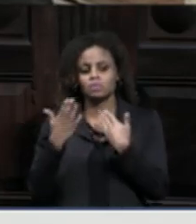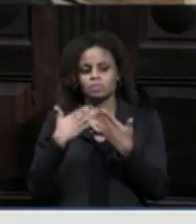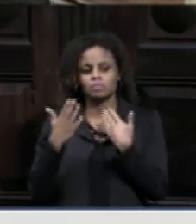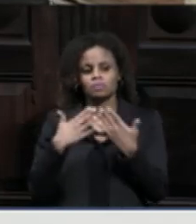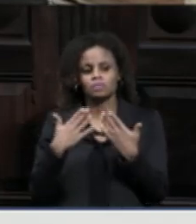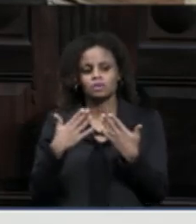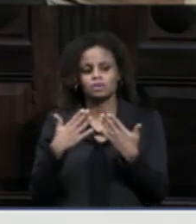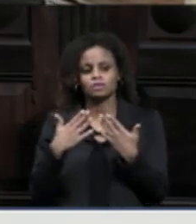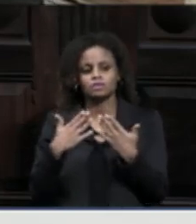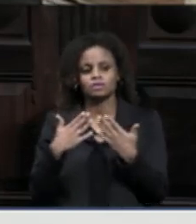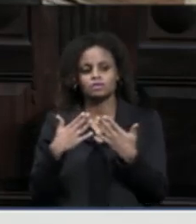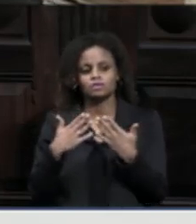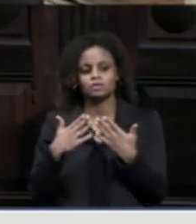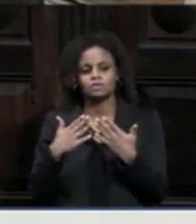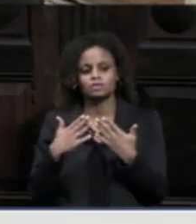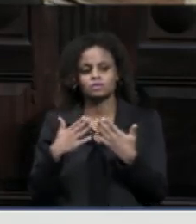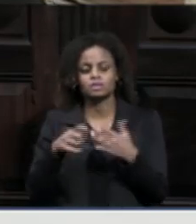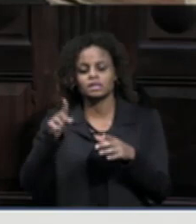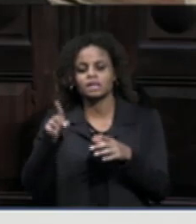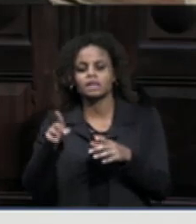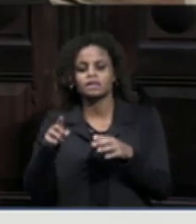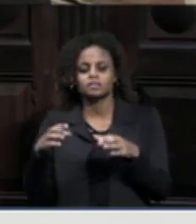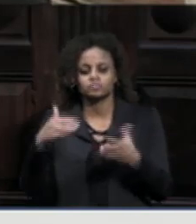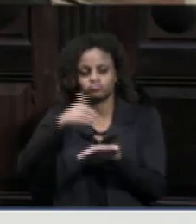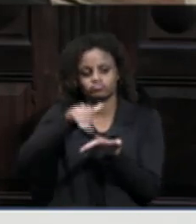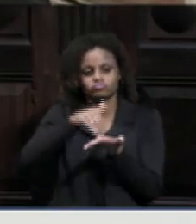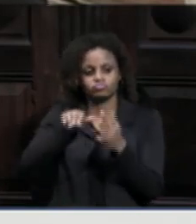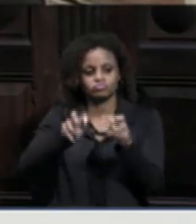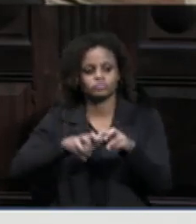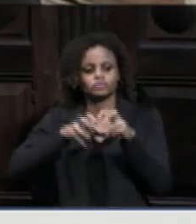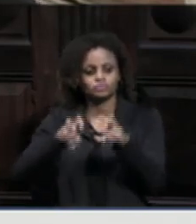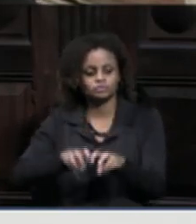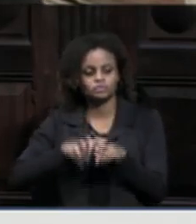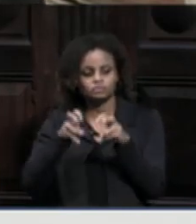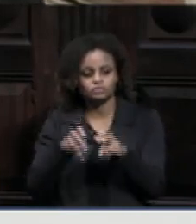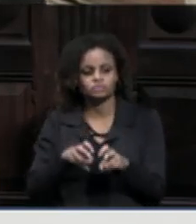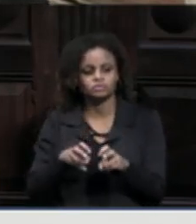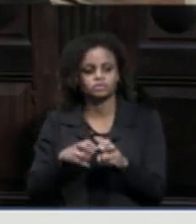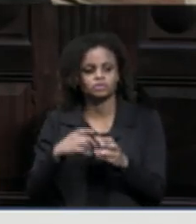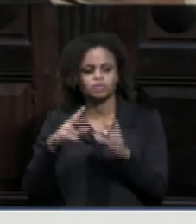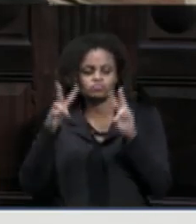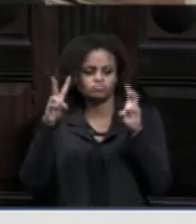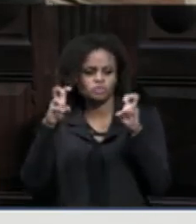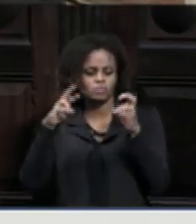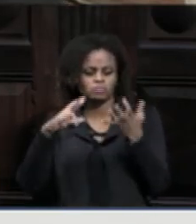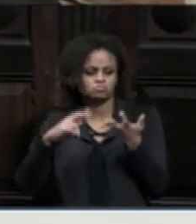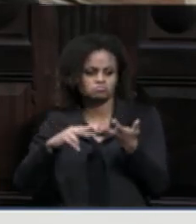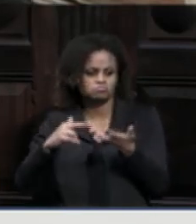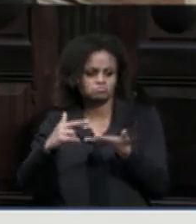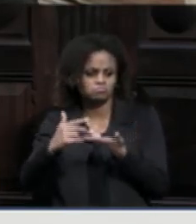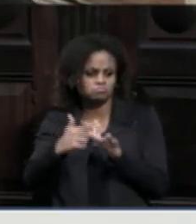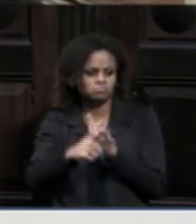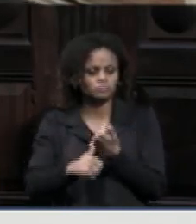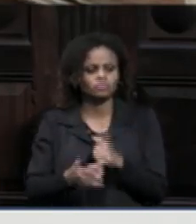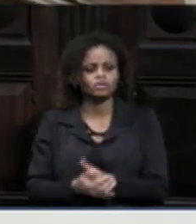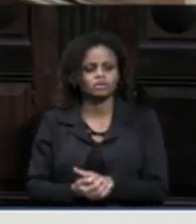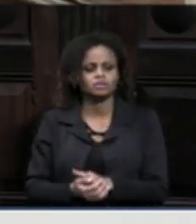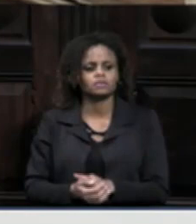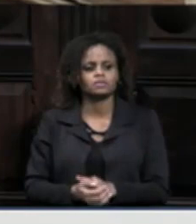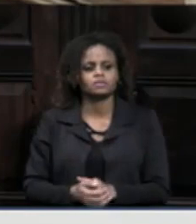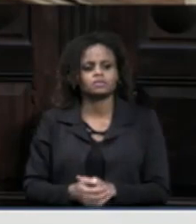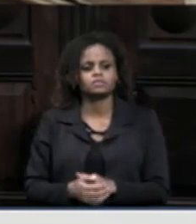com Gustavo Barbosa quando era secretário de Fazenda. Várias vezes o abordei sobre vários temas da economia do Estado, sempre me atendeu de maneira